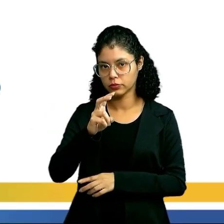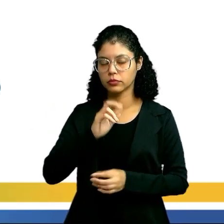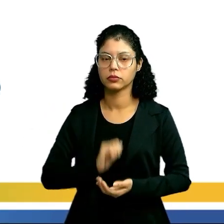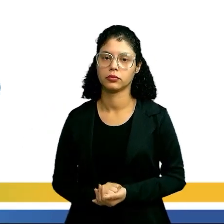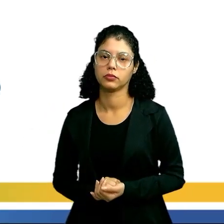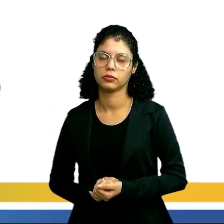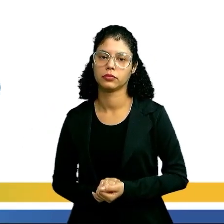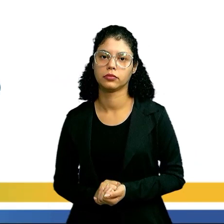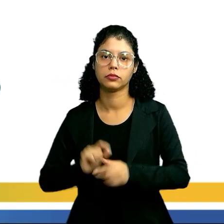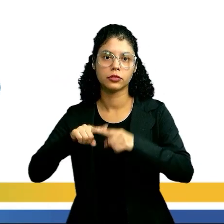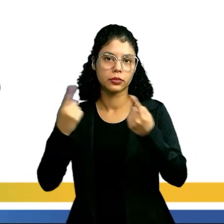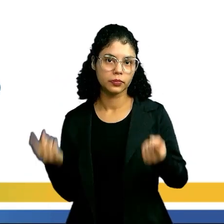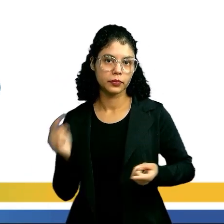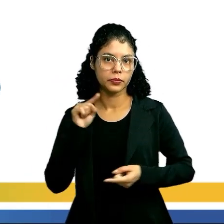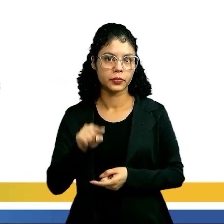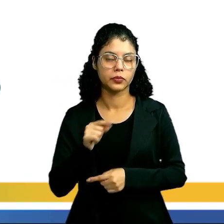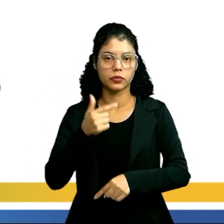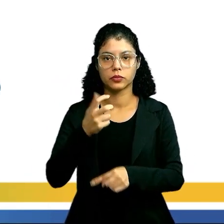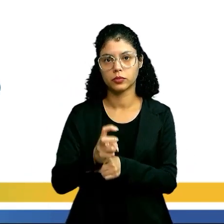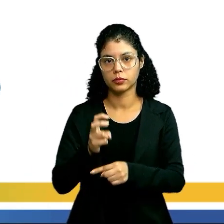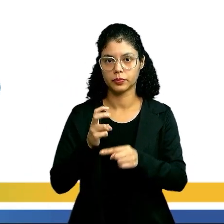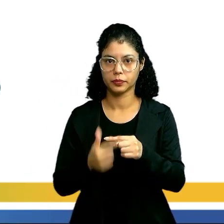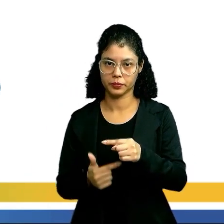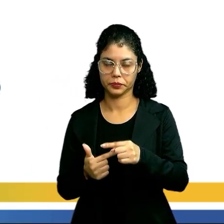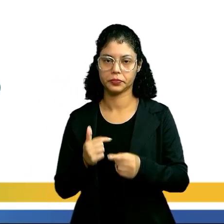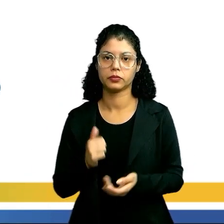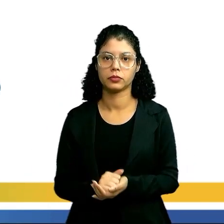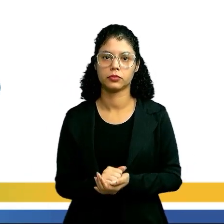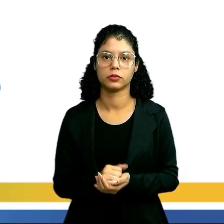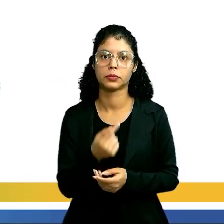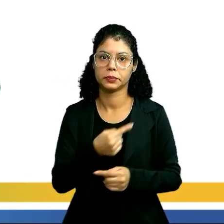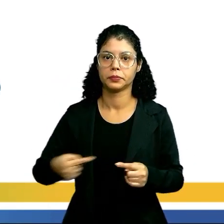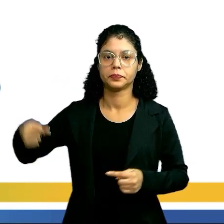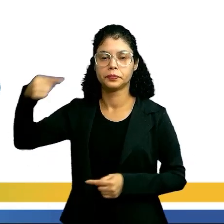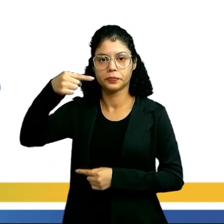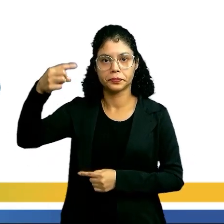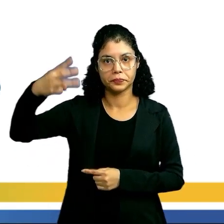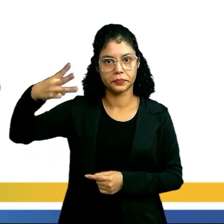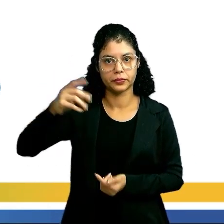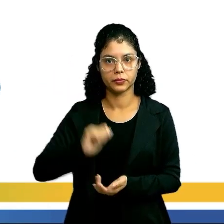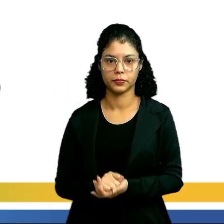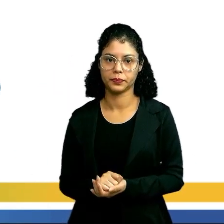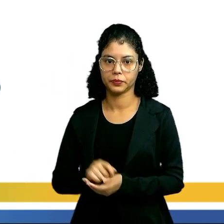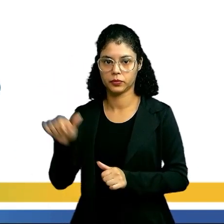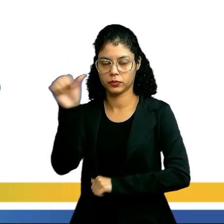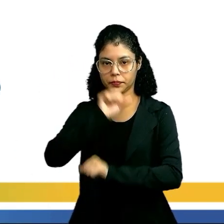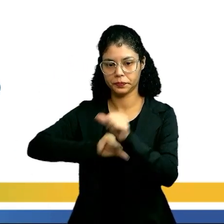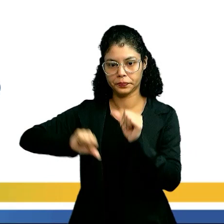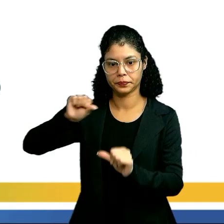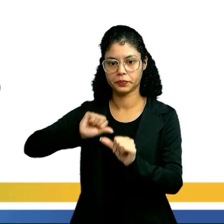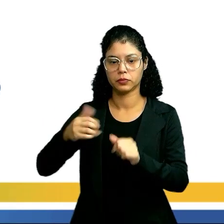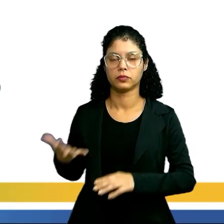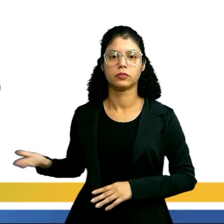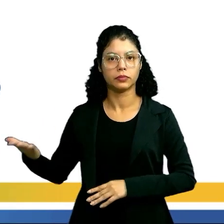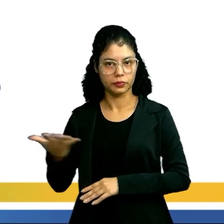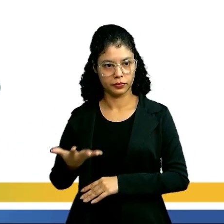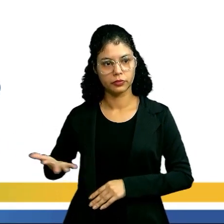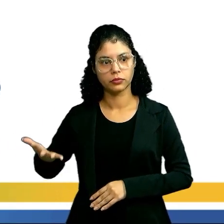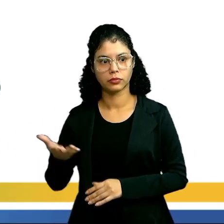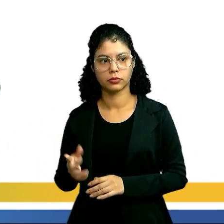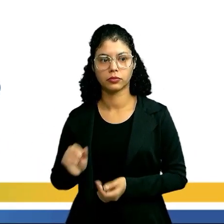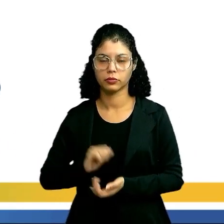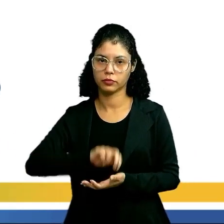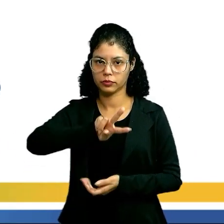quartos, tá? Mas aqui está 5 sobre 2, correto? Elevado a menos 3x, porque eu inverti aqui, ó. A base que eu queria